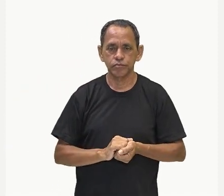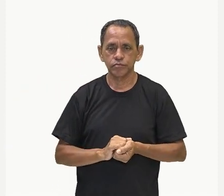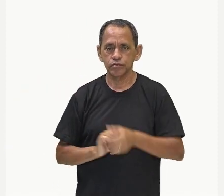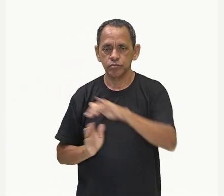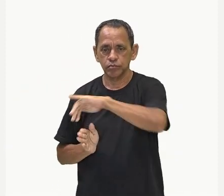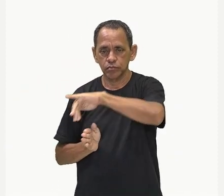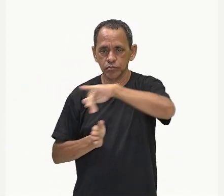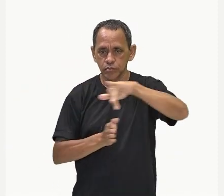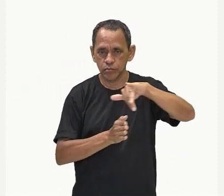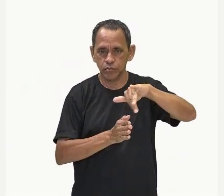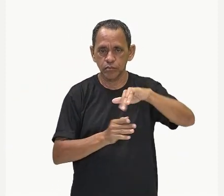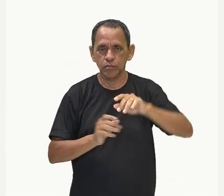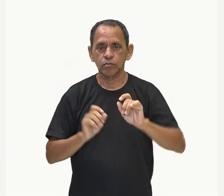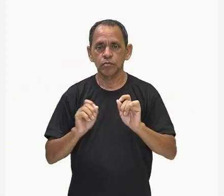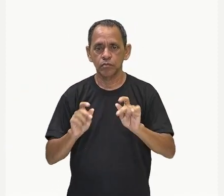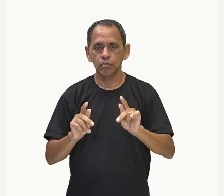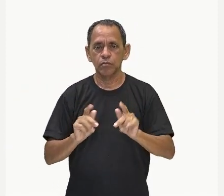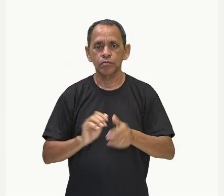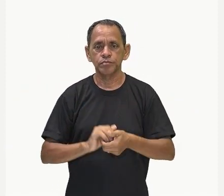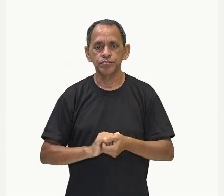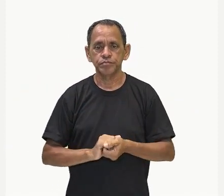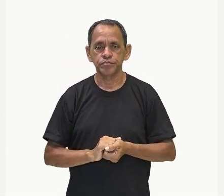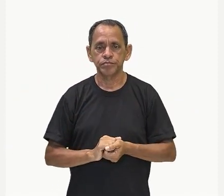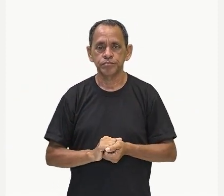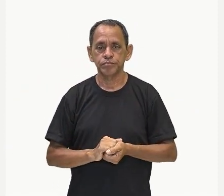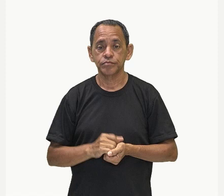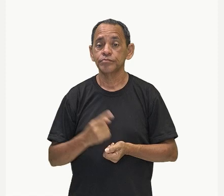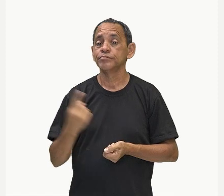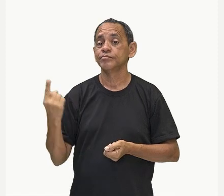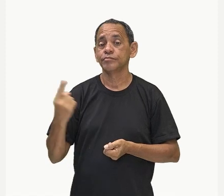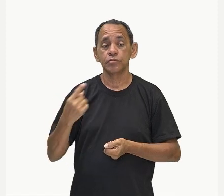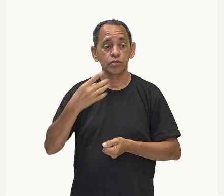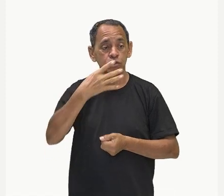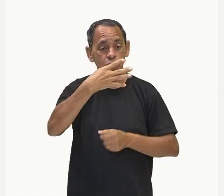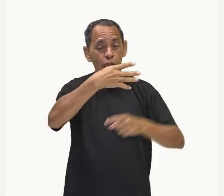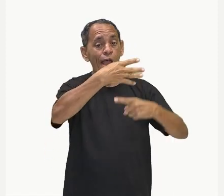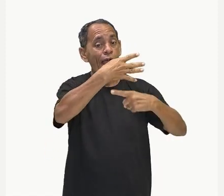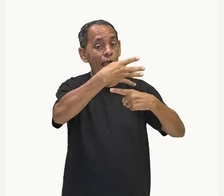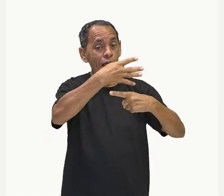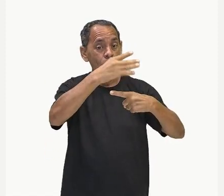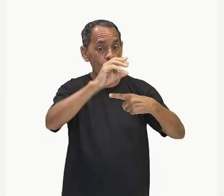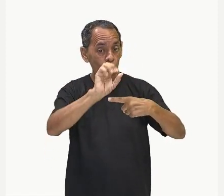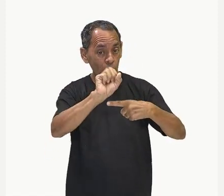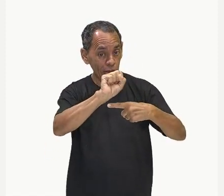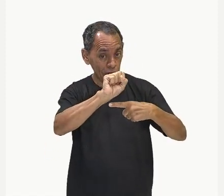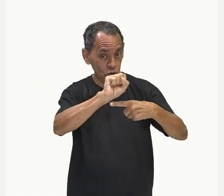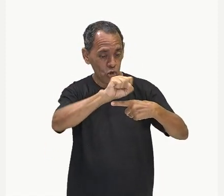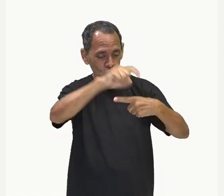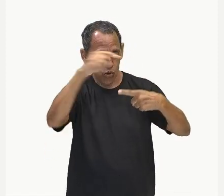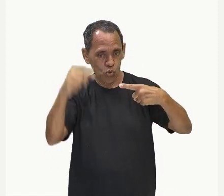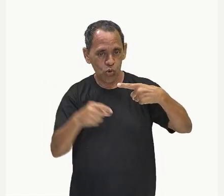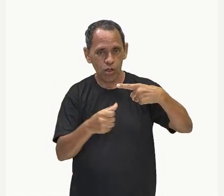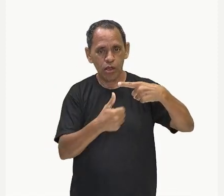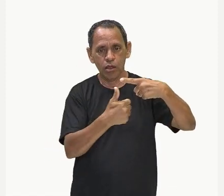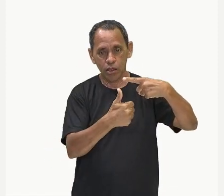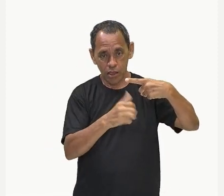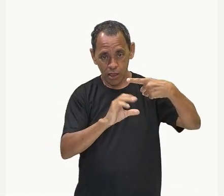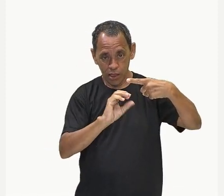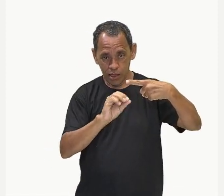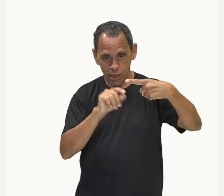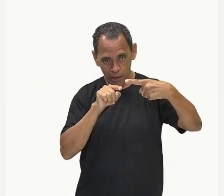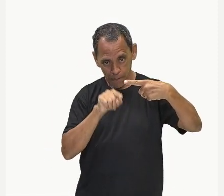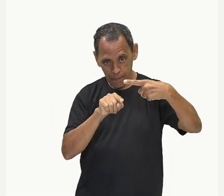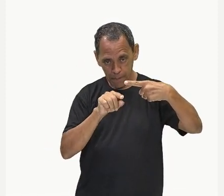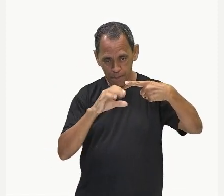Próximo, nós temos aqui, ó, 48, e agora, que é 10.000 embaixo. Aqui nós temos,